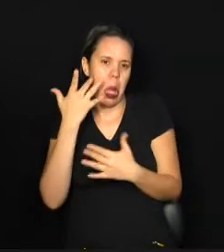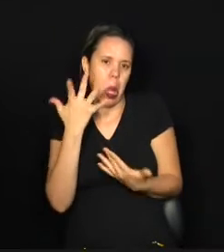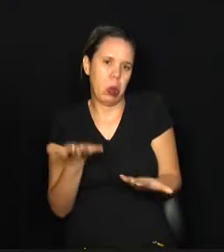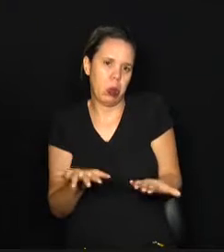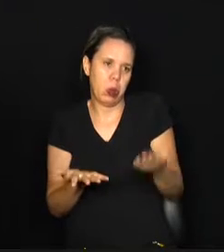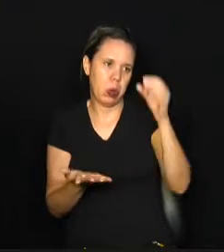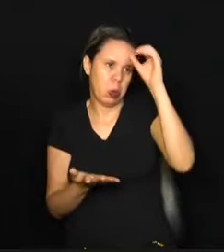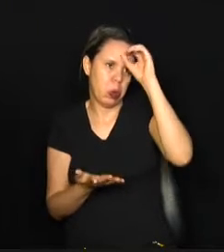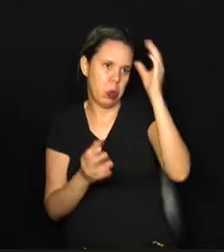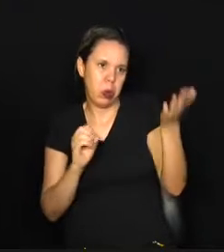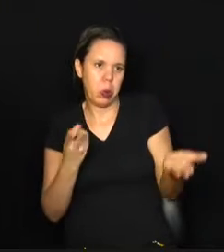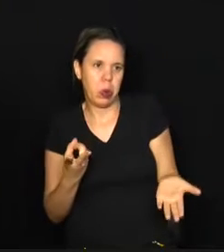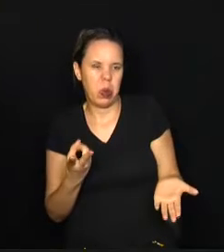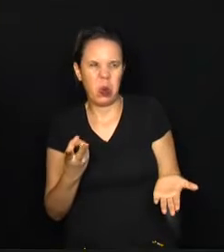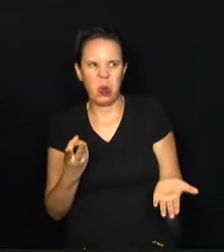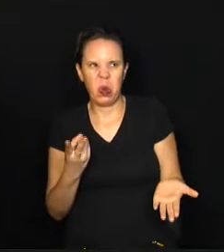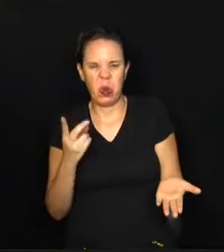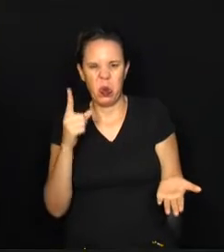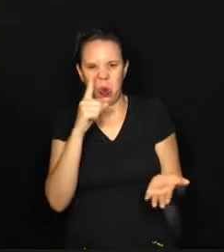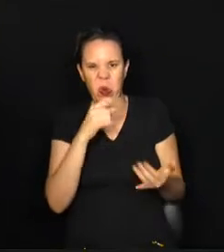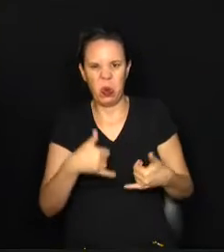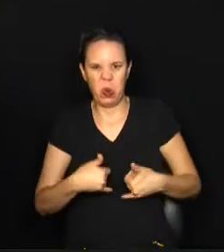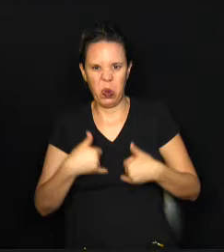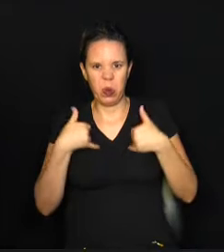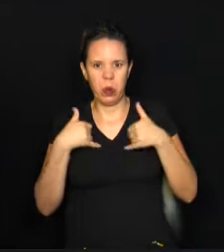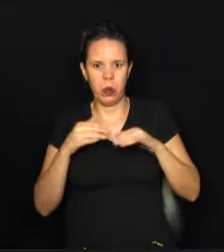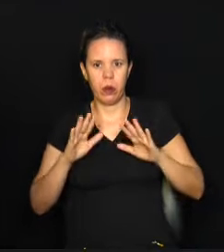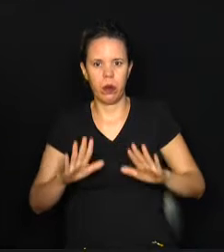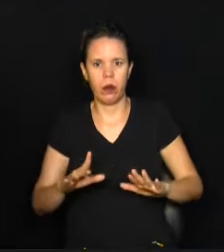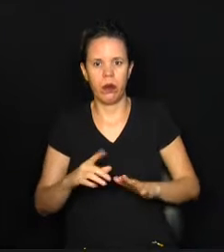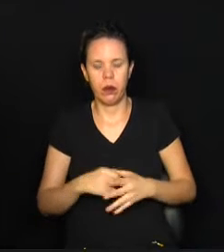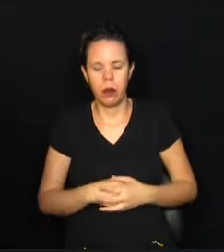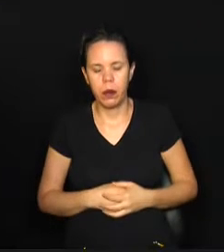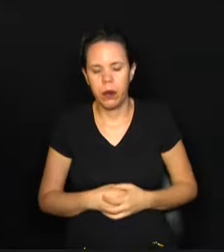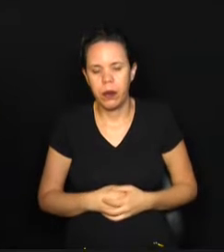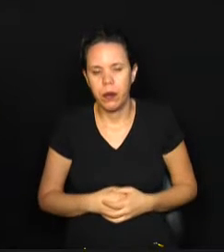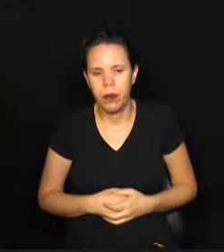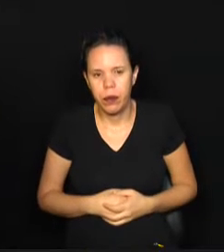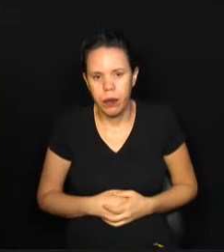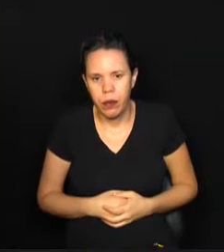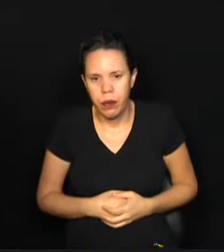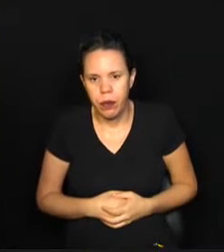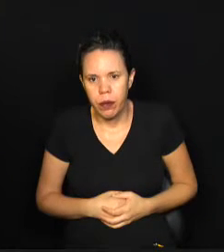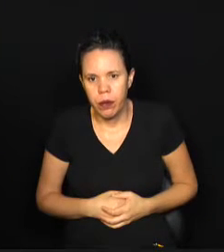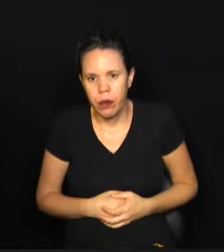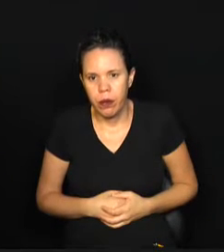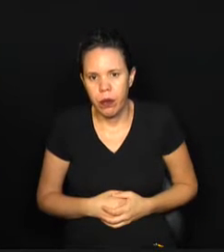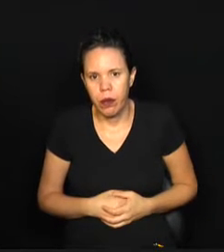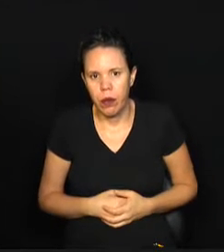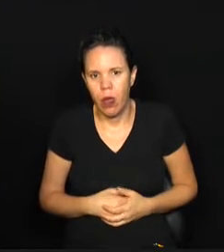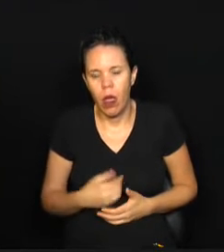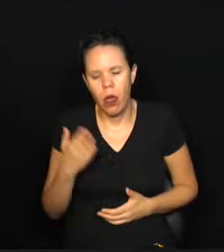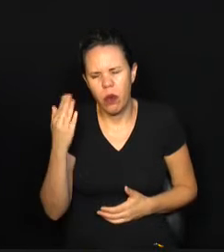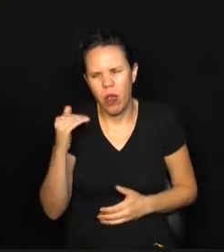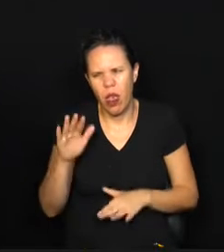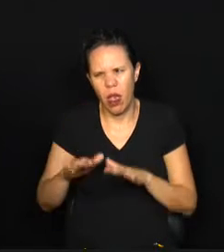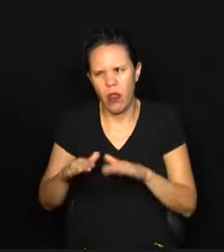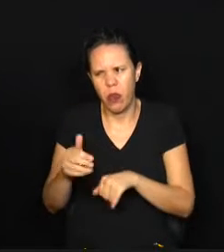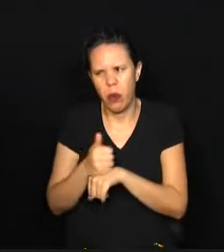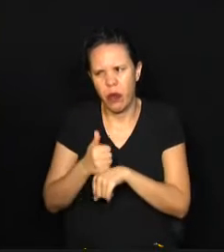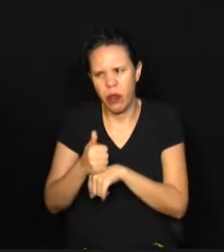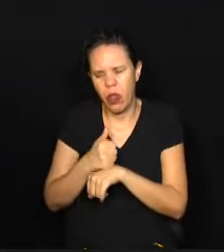ou extremamente arrogantes, né? Mas, contudo, o que sei é que os oftalmologistas esquecem